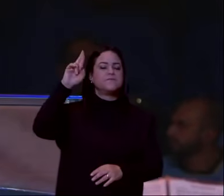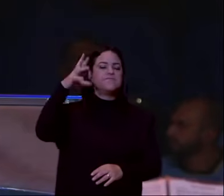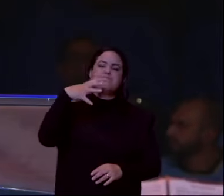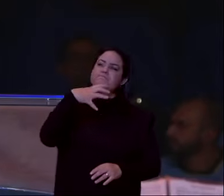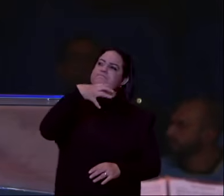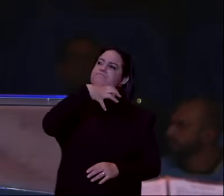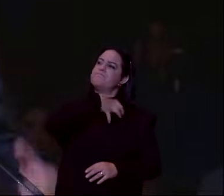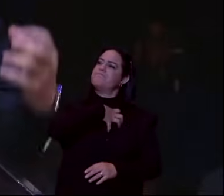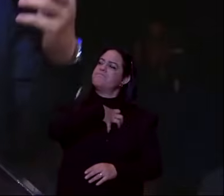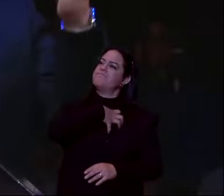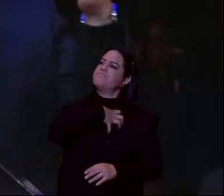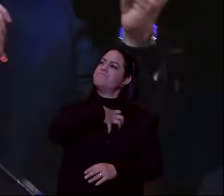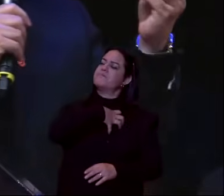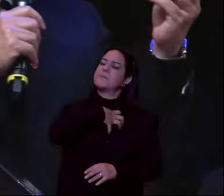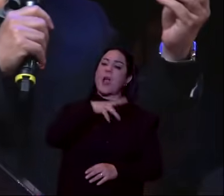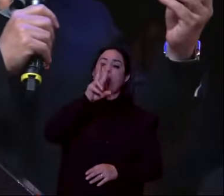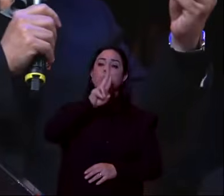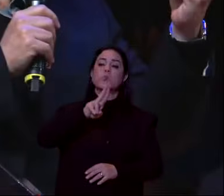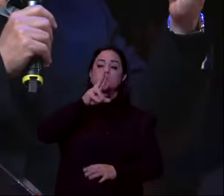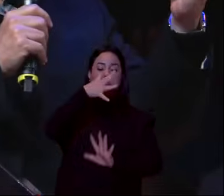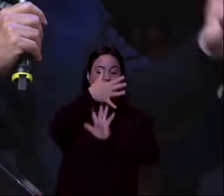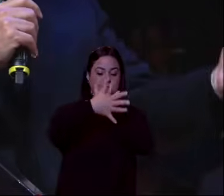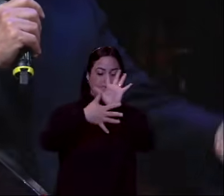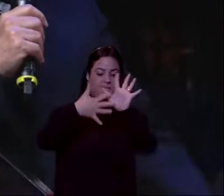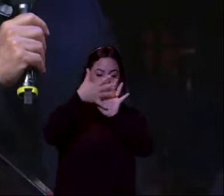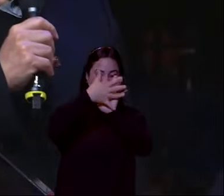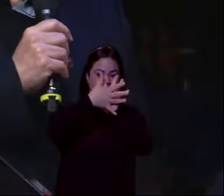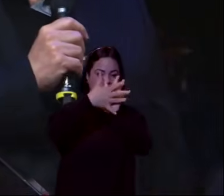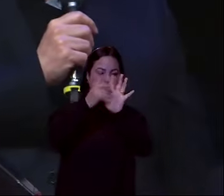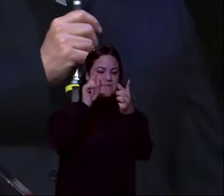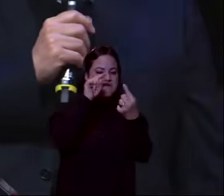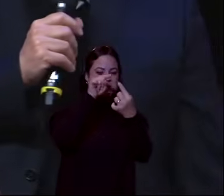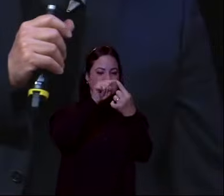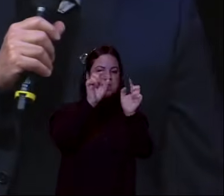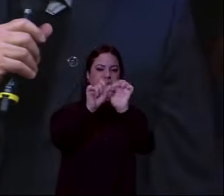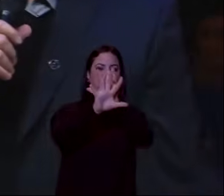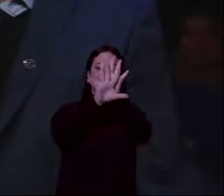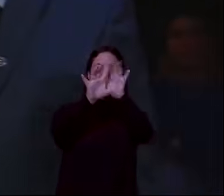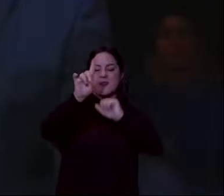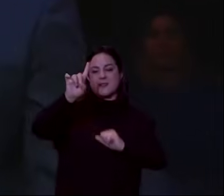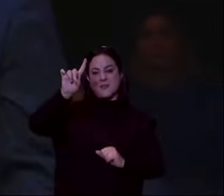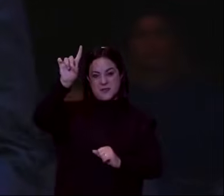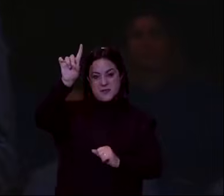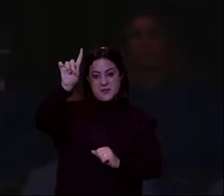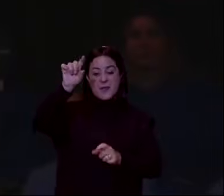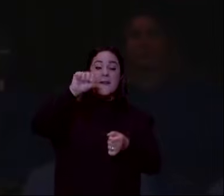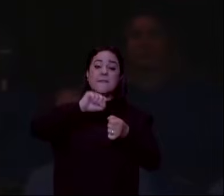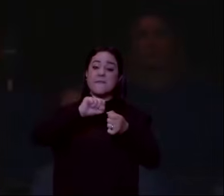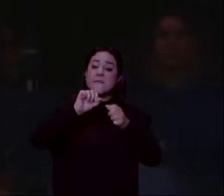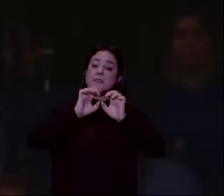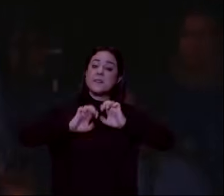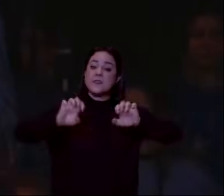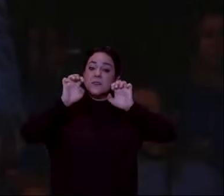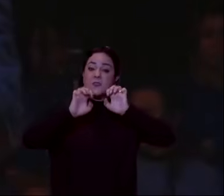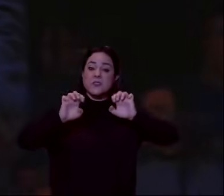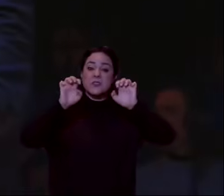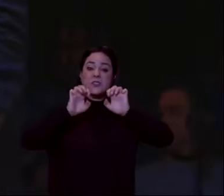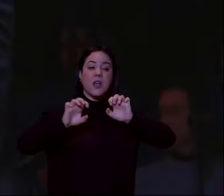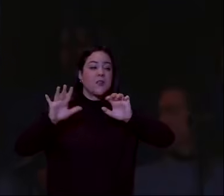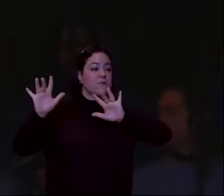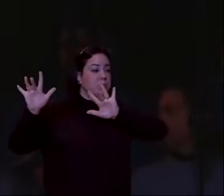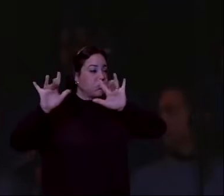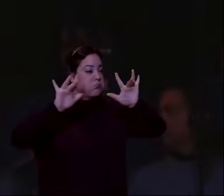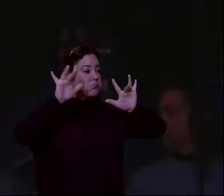a usar a sua boca para a glória de Deus, e fazer esse evangelho chegar a todas